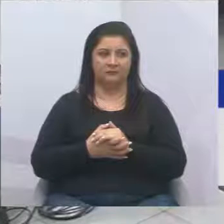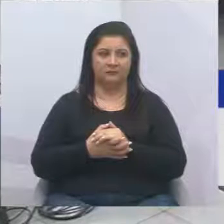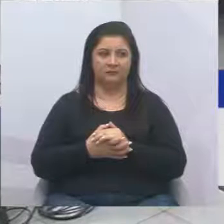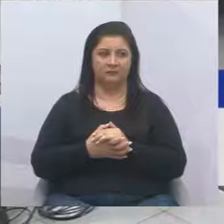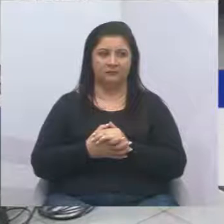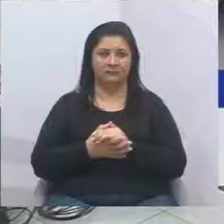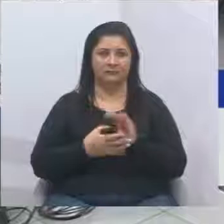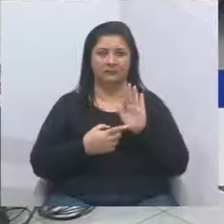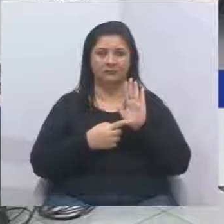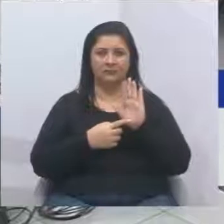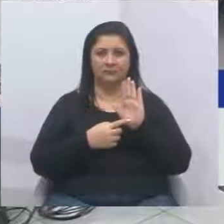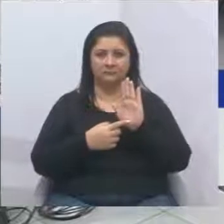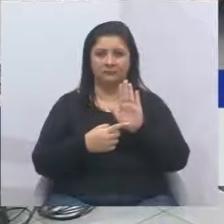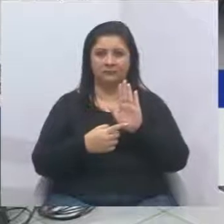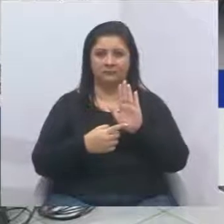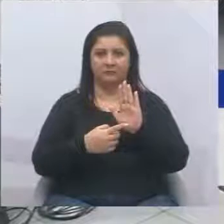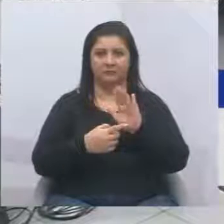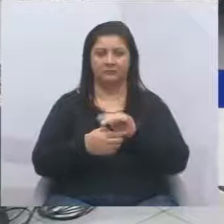Apresentação.